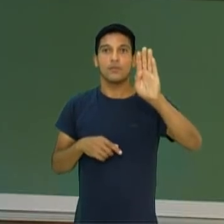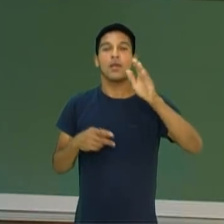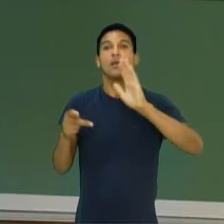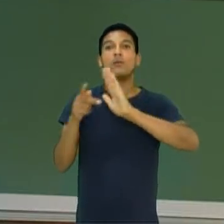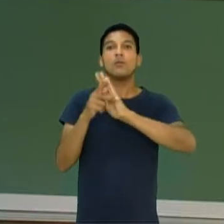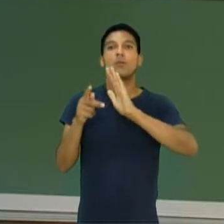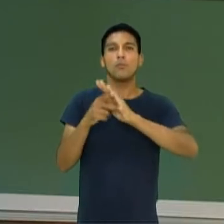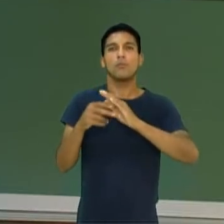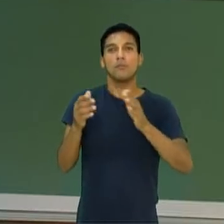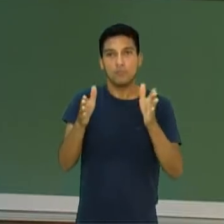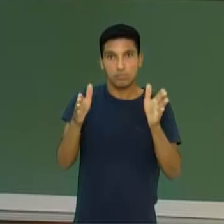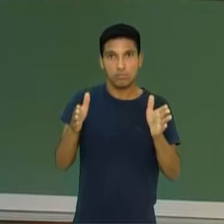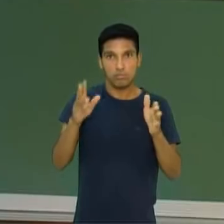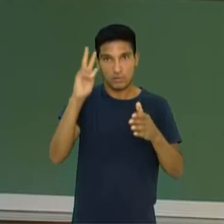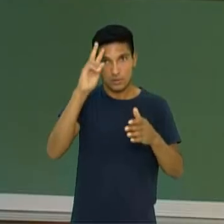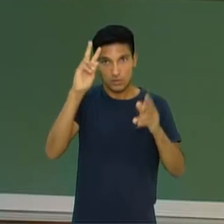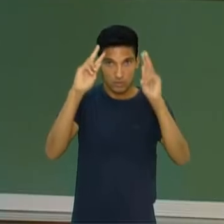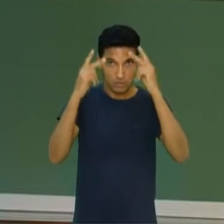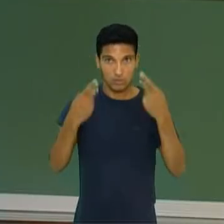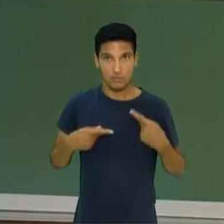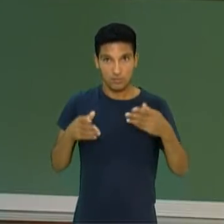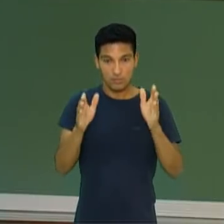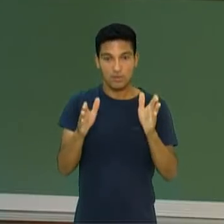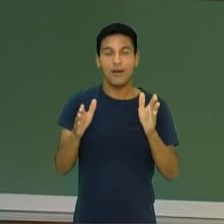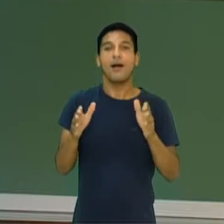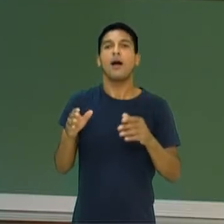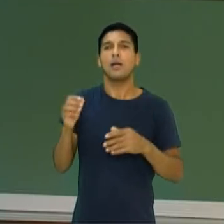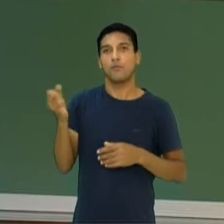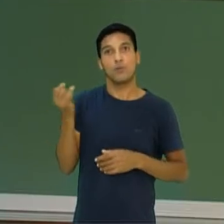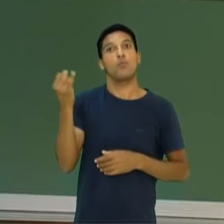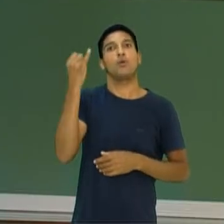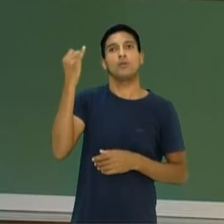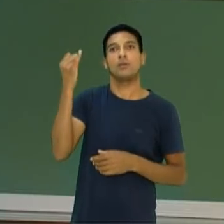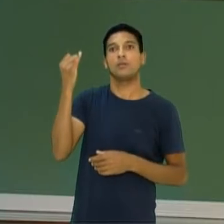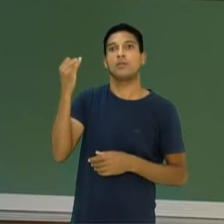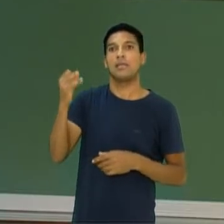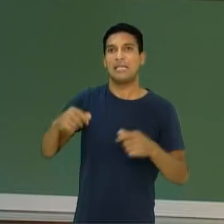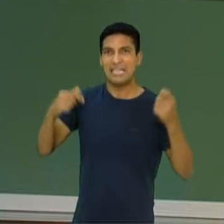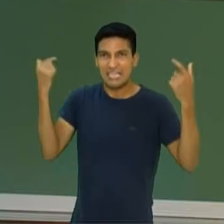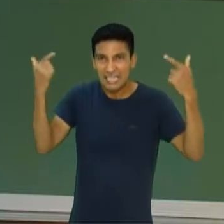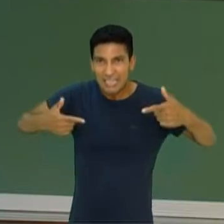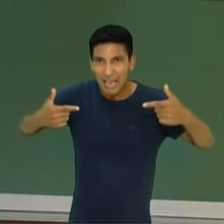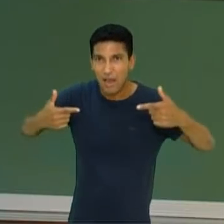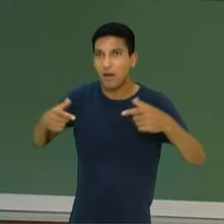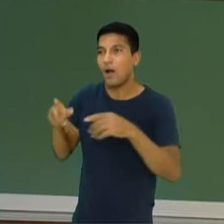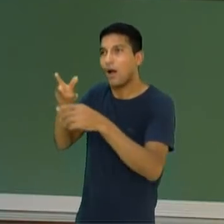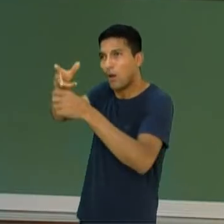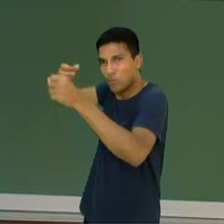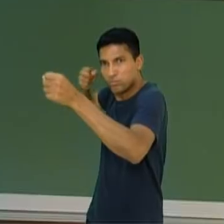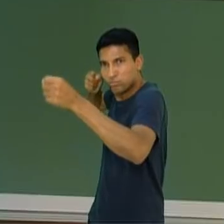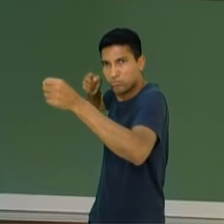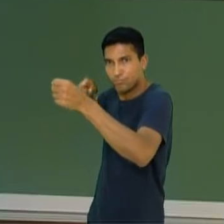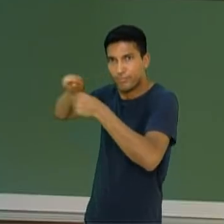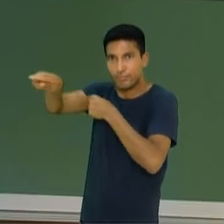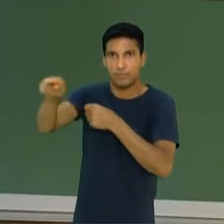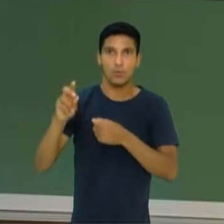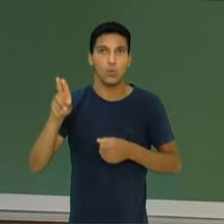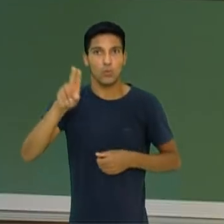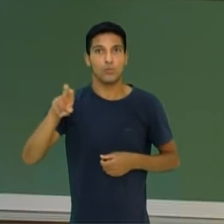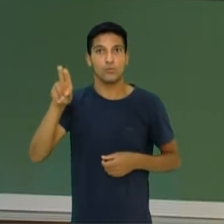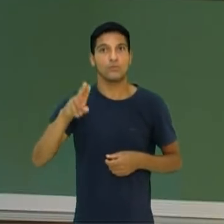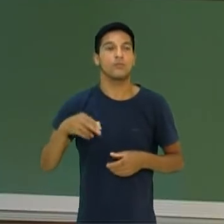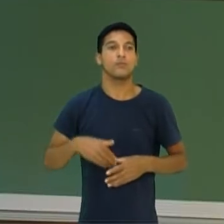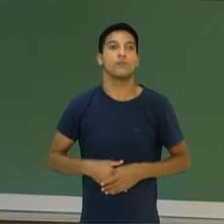uma época da história, foi uma arma muito importante nas guerras, ok? Continuando então, vamos entender